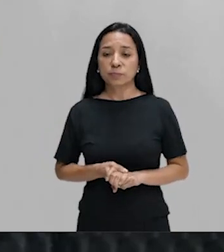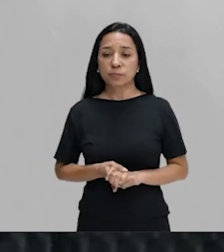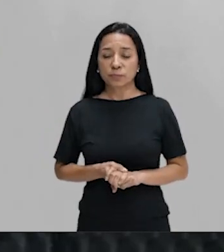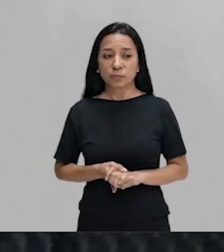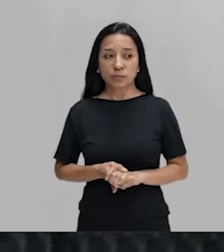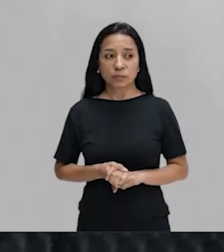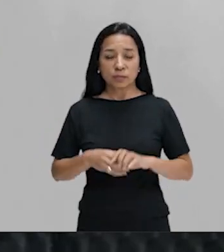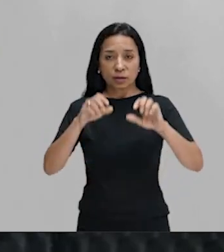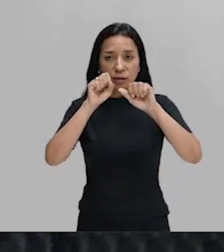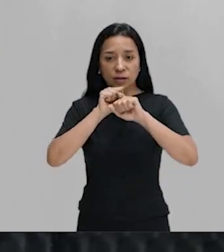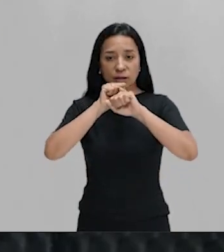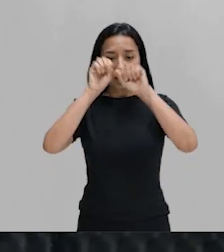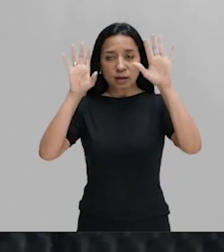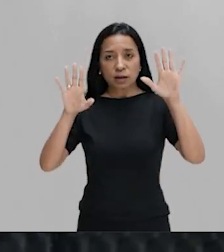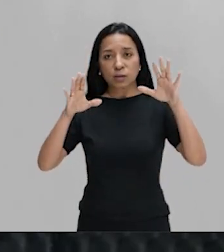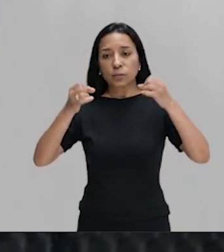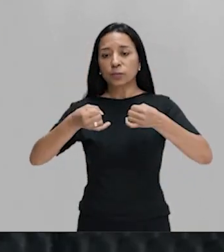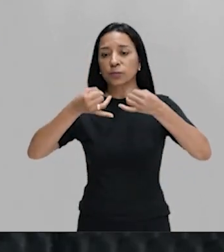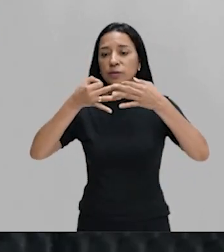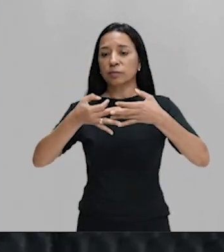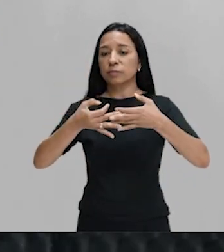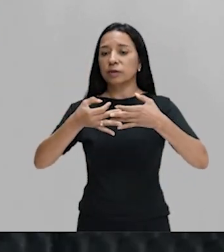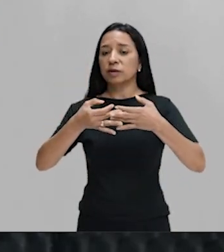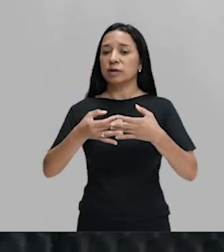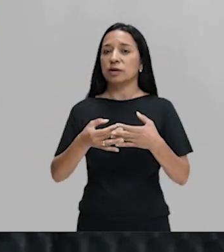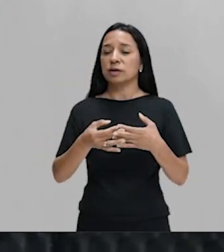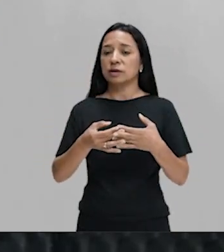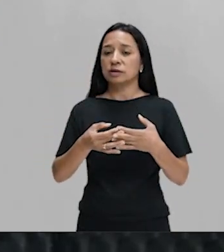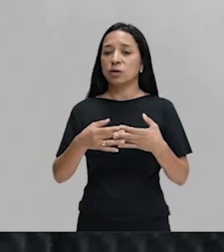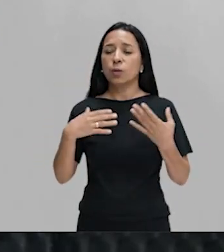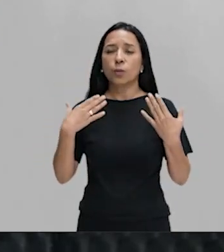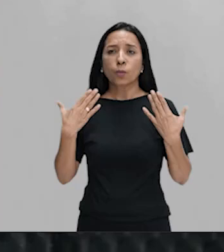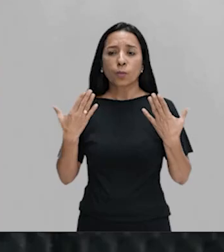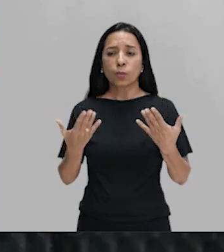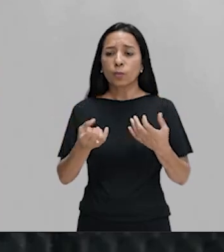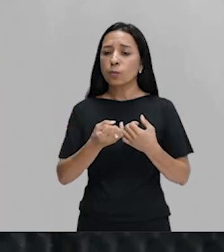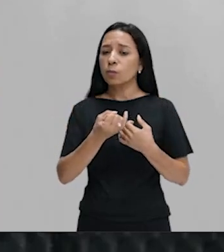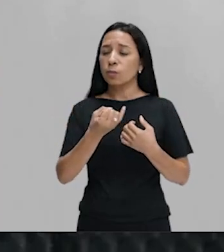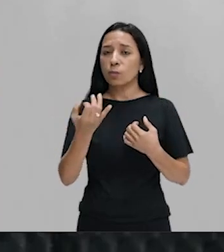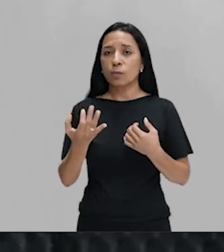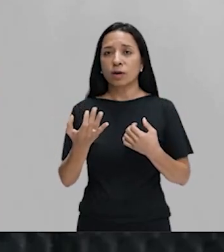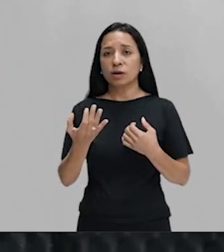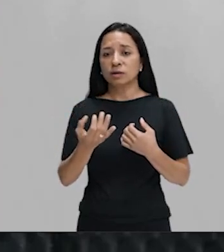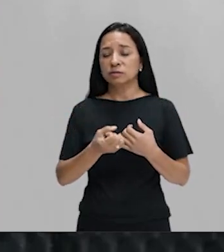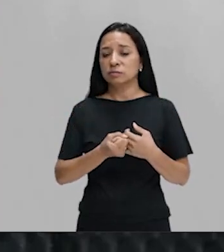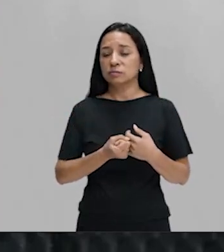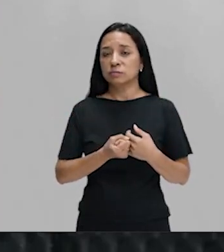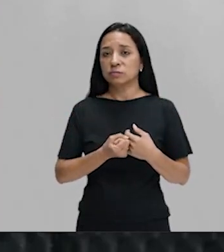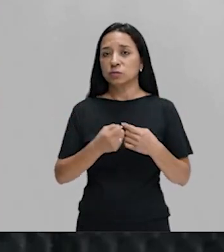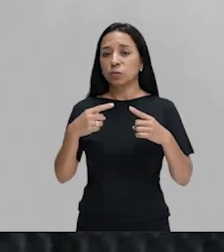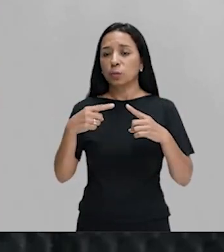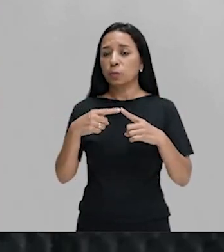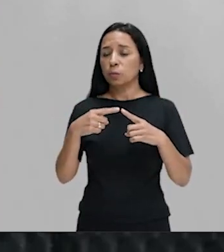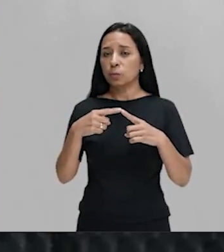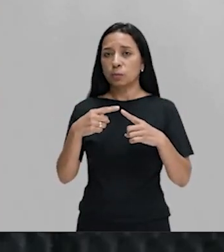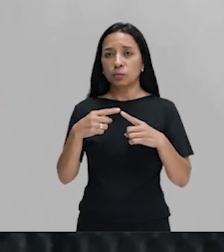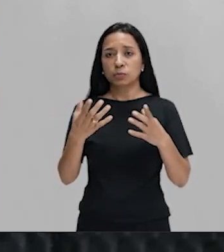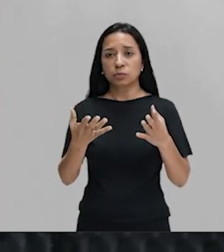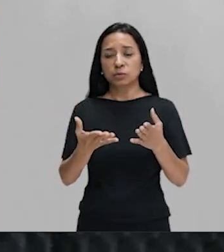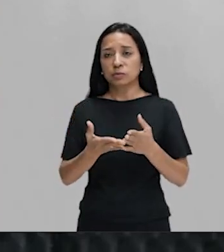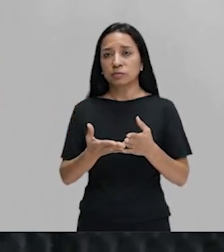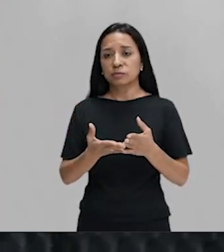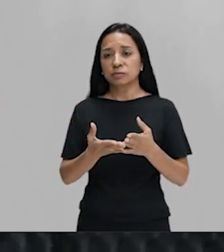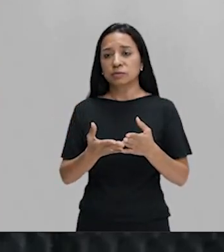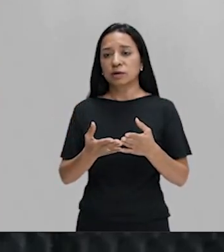você fala das motivações, tenta entender, mas Xereba, por que até hoje o Oriente Médio